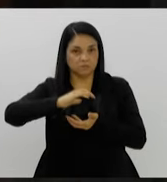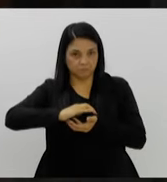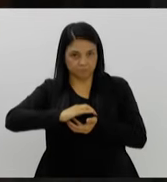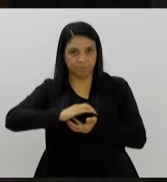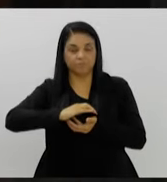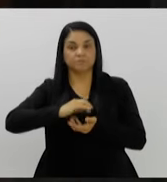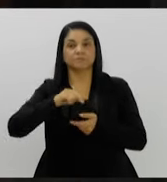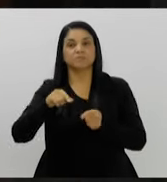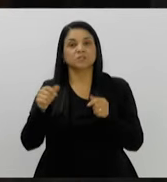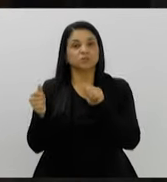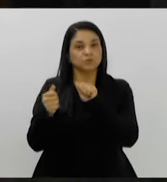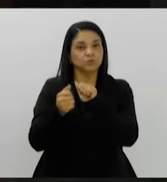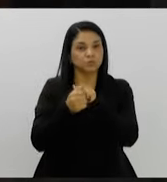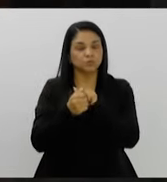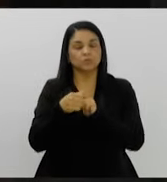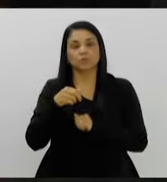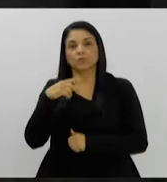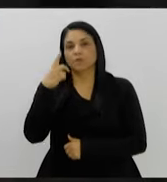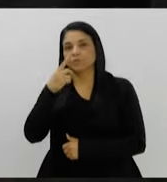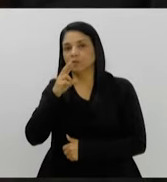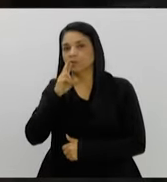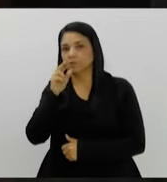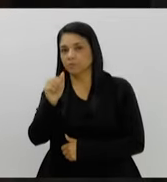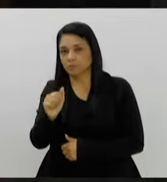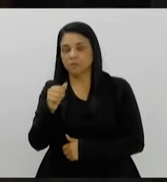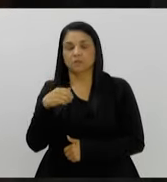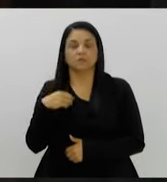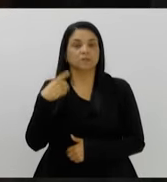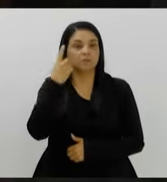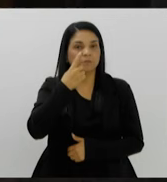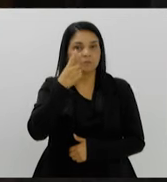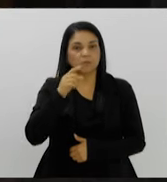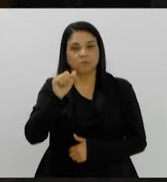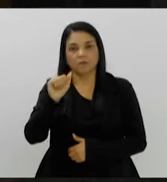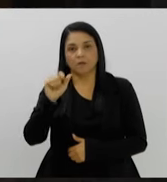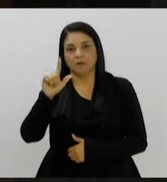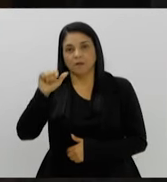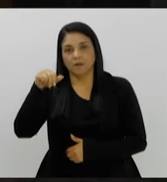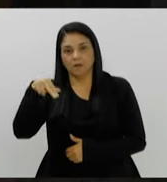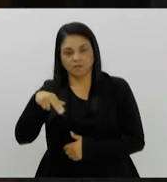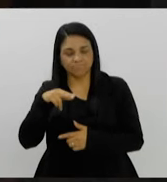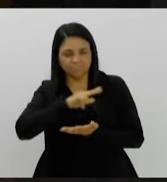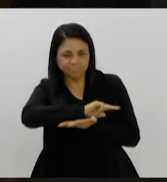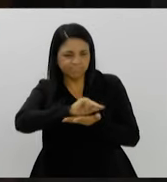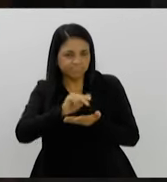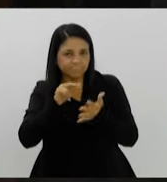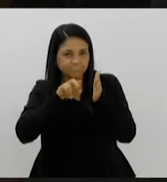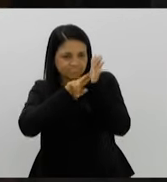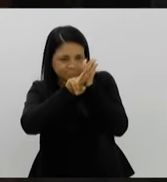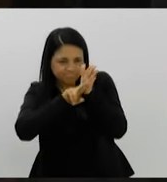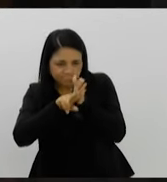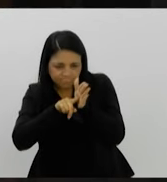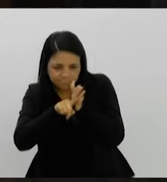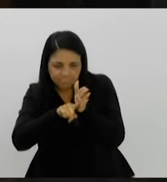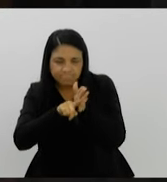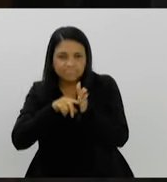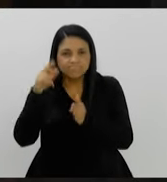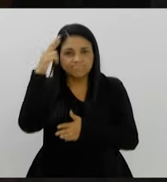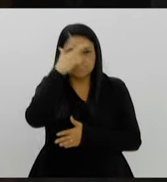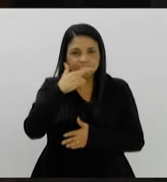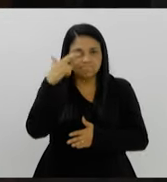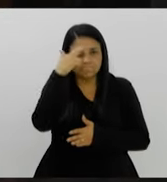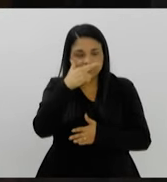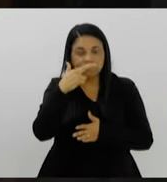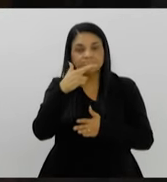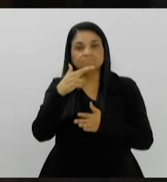das vezes junto com o deputado Rodrigo mourin com o deputado Alan Lopes em diversas fiscalizações na qual precisamos precisávamos do bombeiro e o